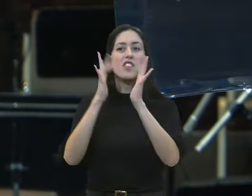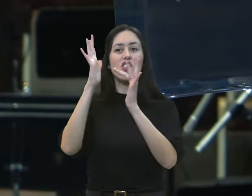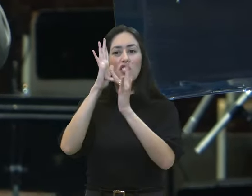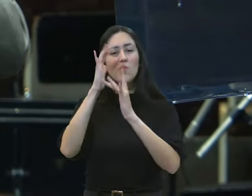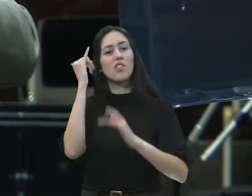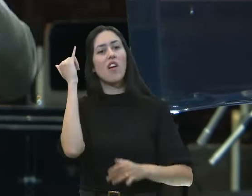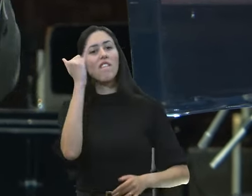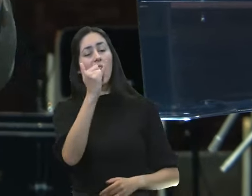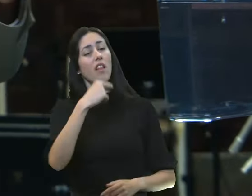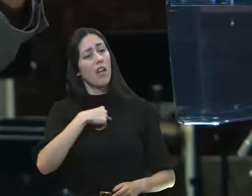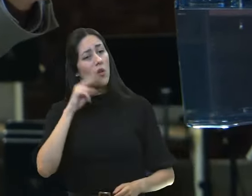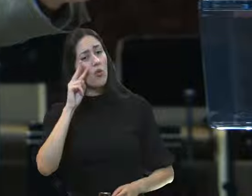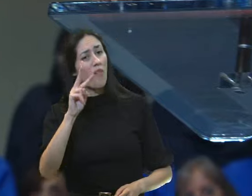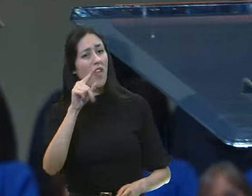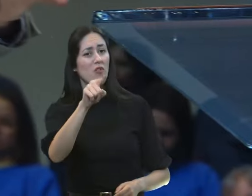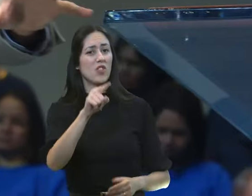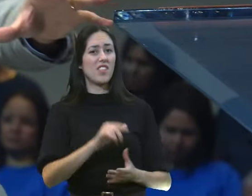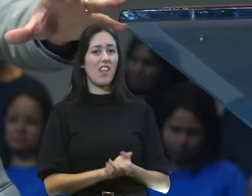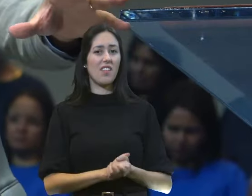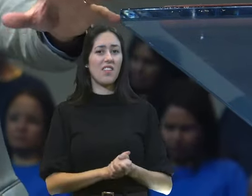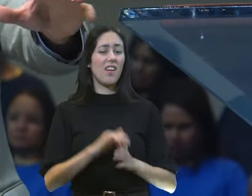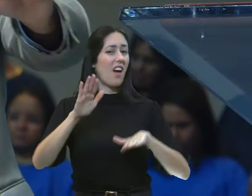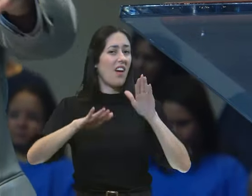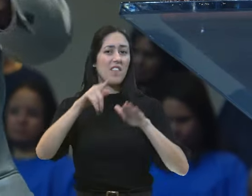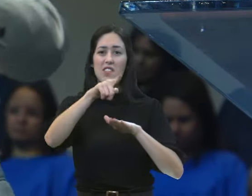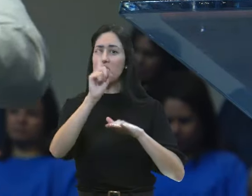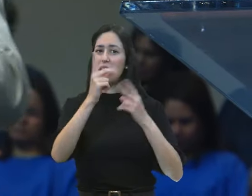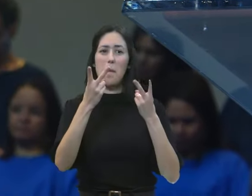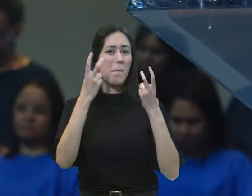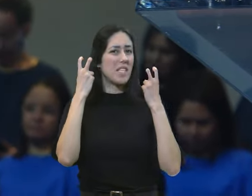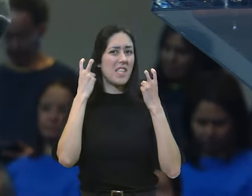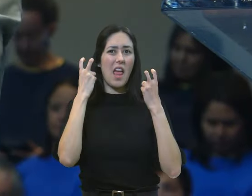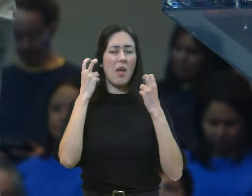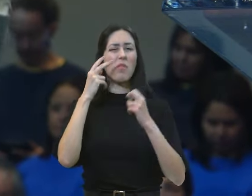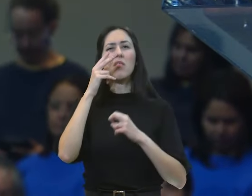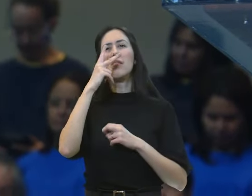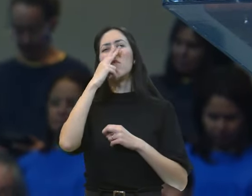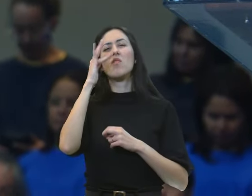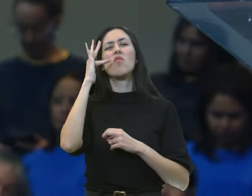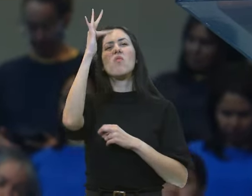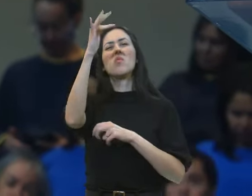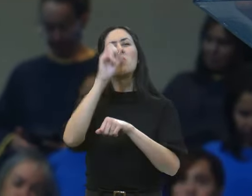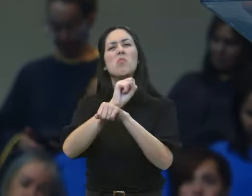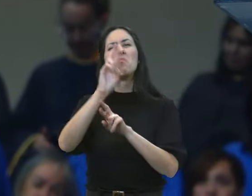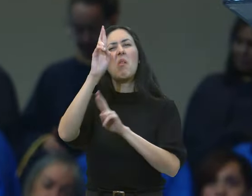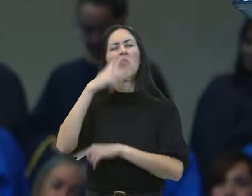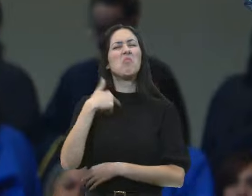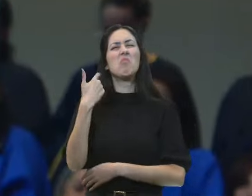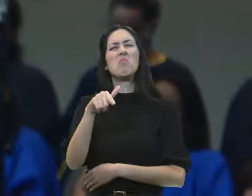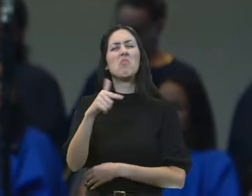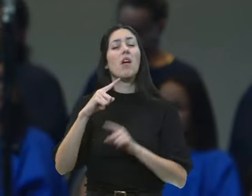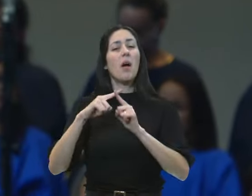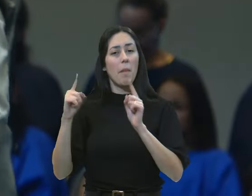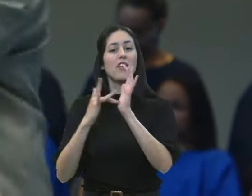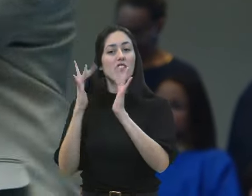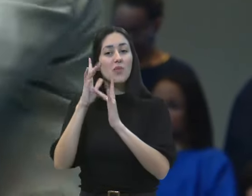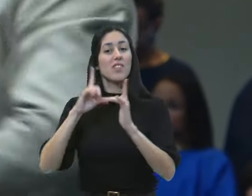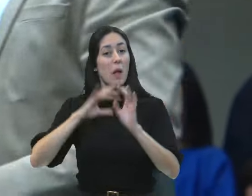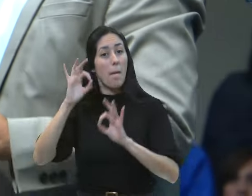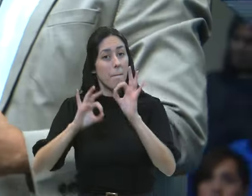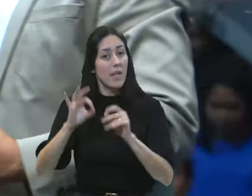vendo. Talvez você não consiga enxergar possibilidade, perspectiva, esperança, mas eu tenho um plano para você.